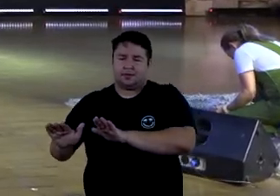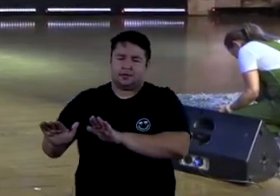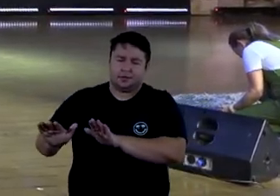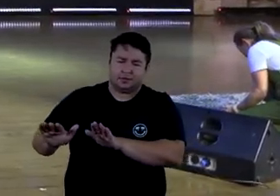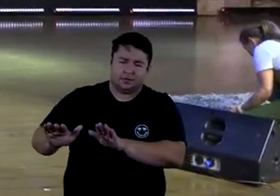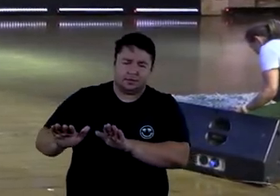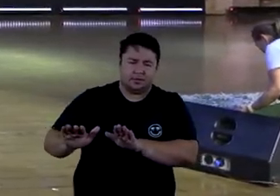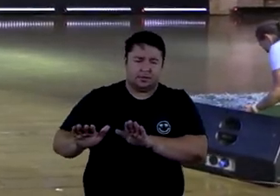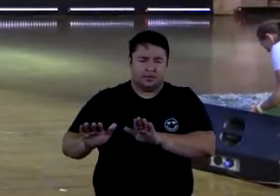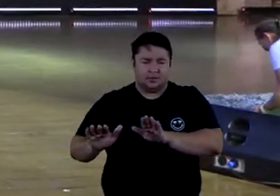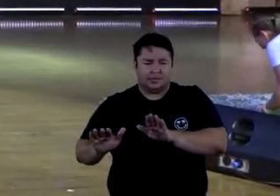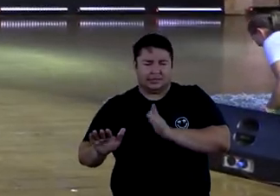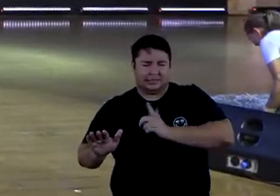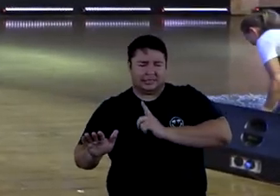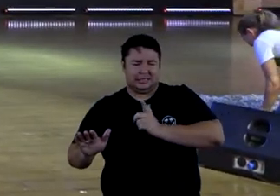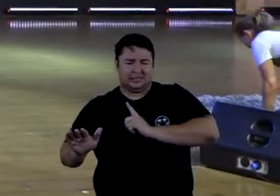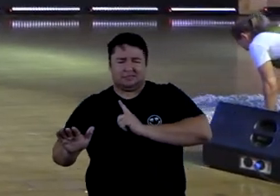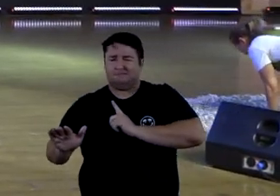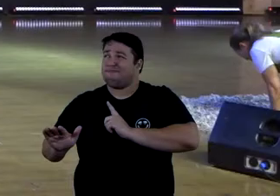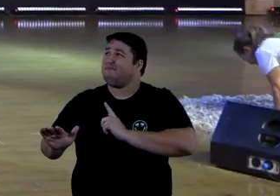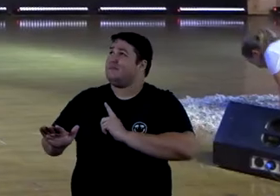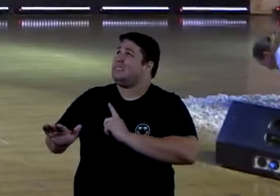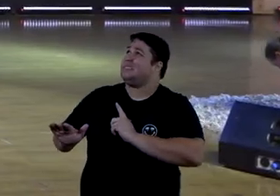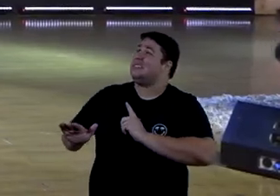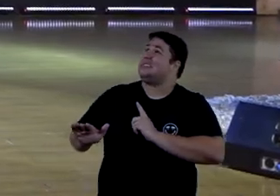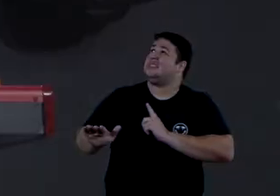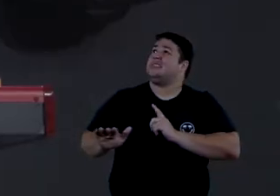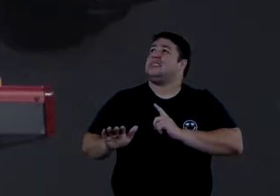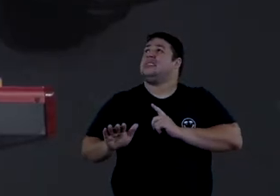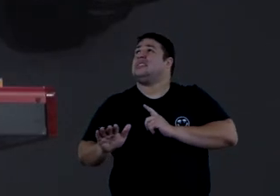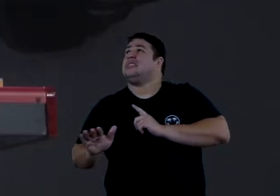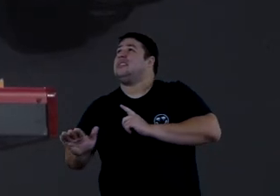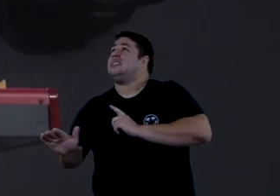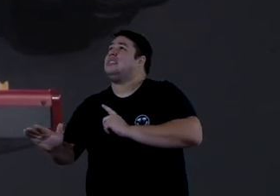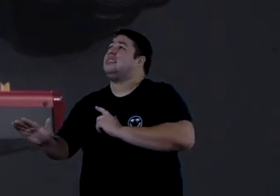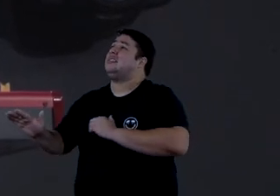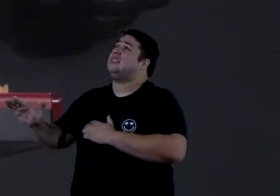Em meio à tua